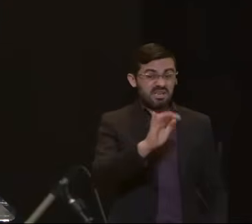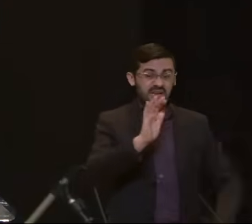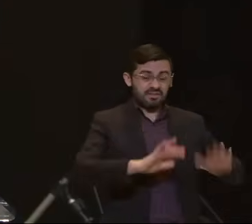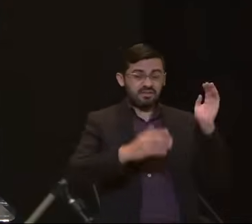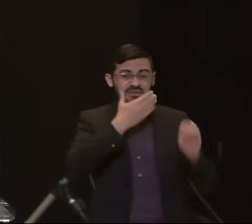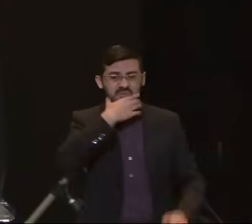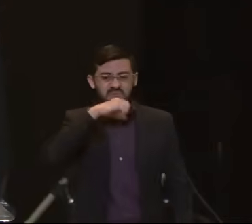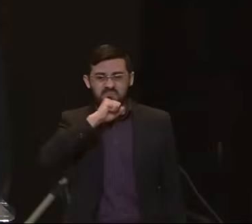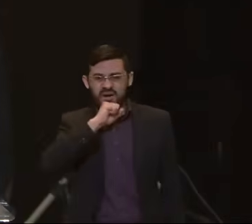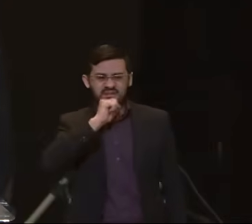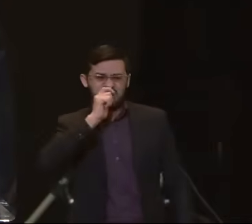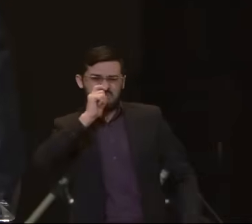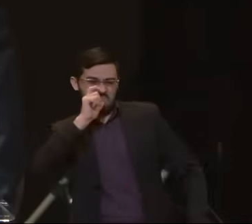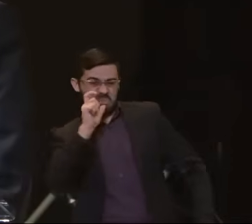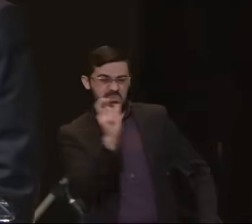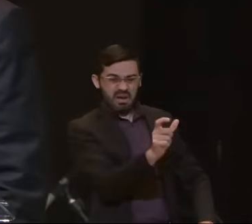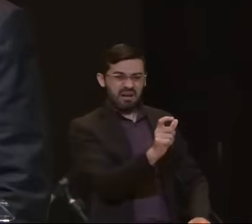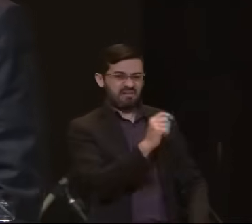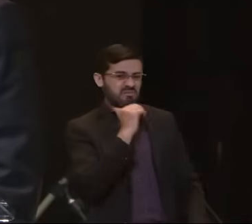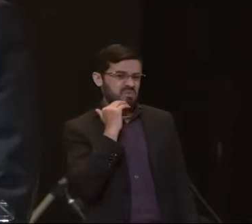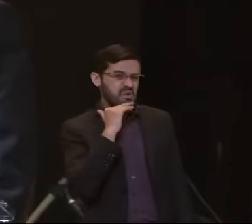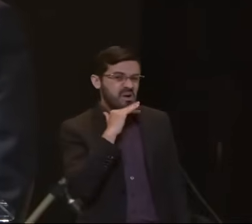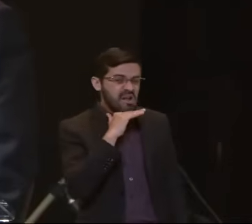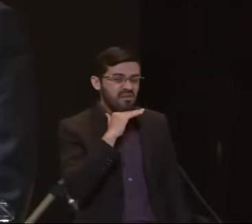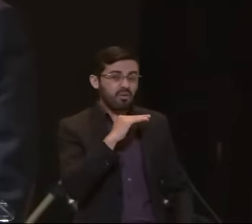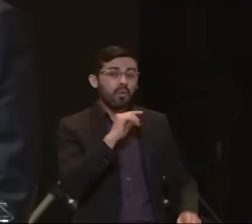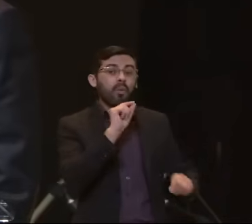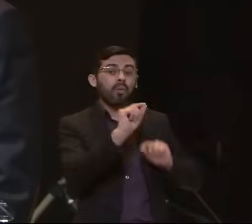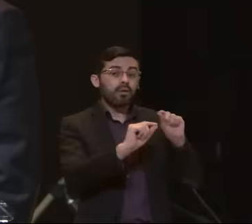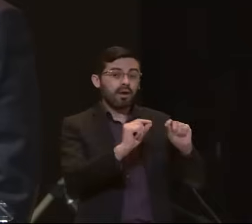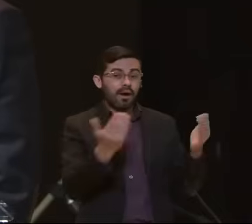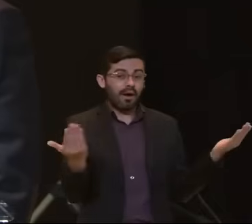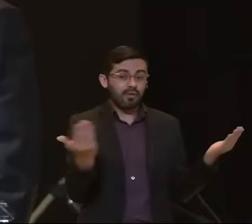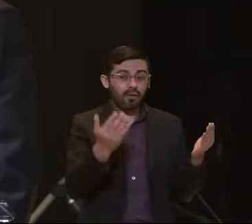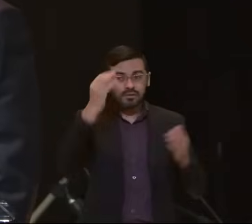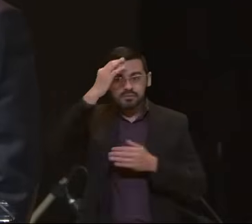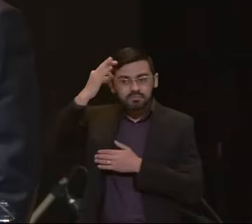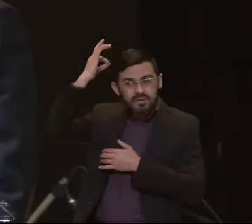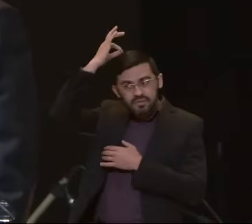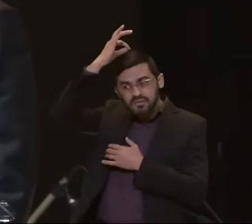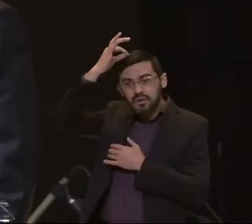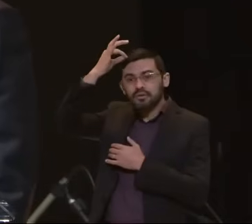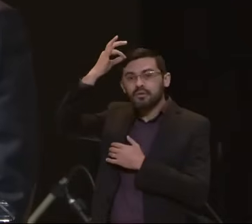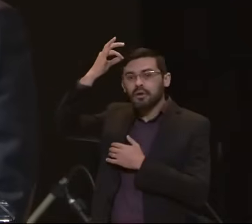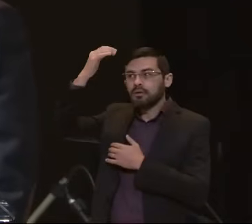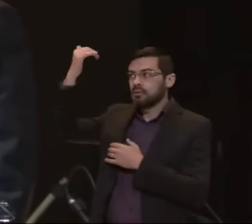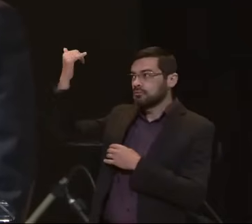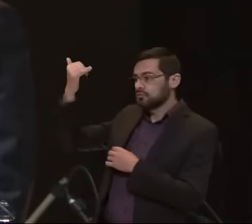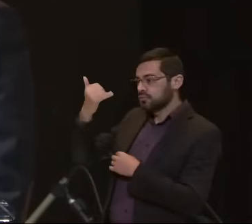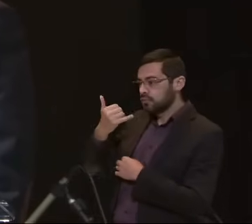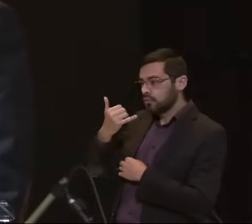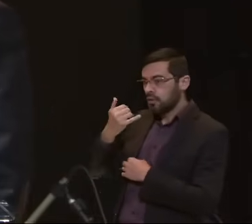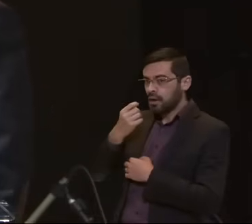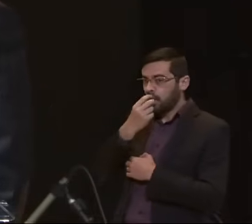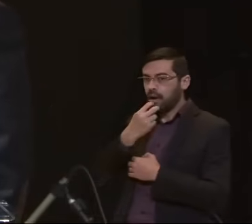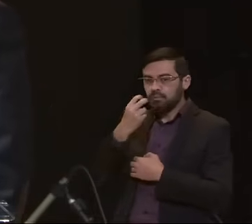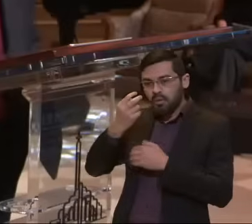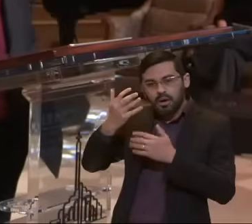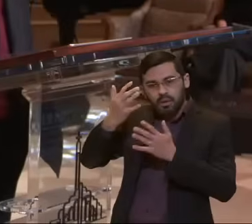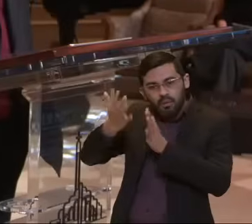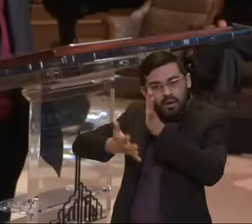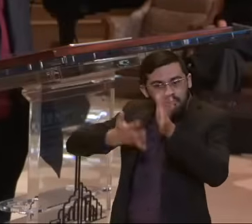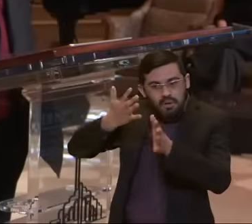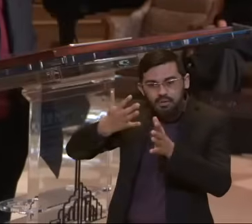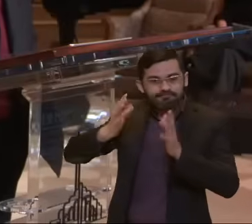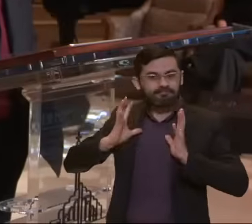os filhos de tudo quanto é nome, o Espírito Santo vai dizer: a tua boca é santa, e não pode sair da